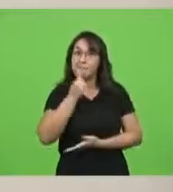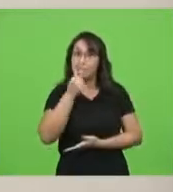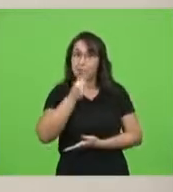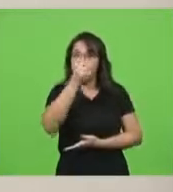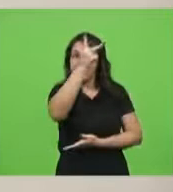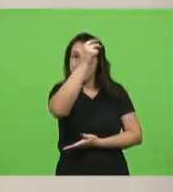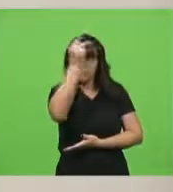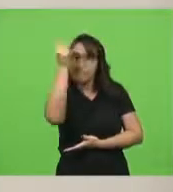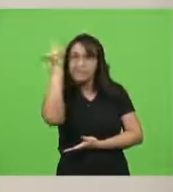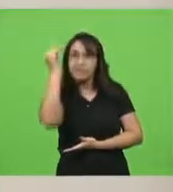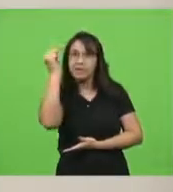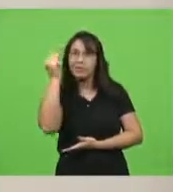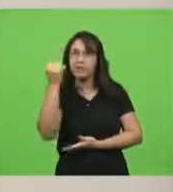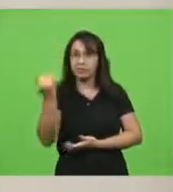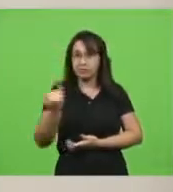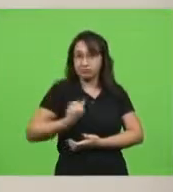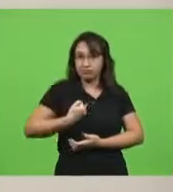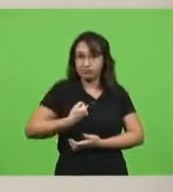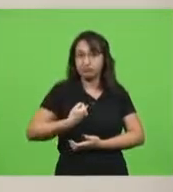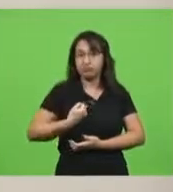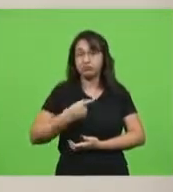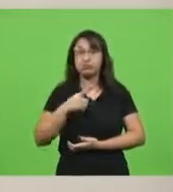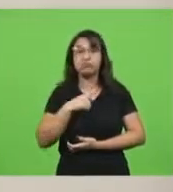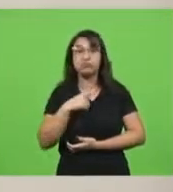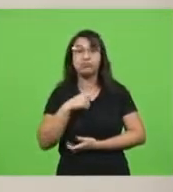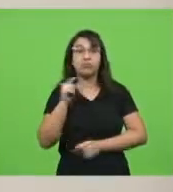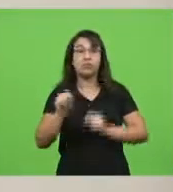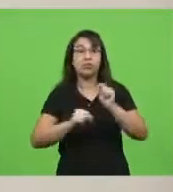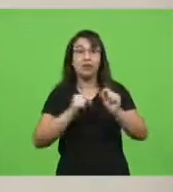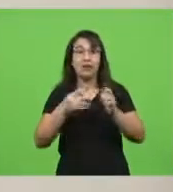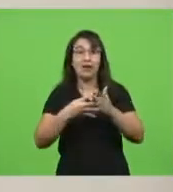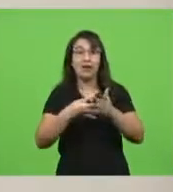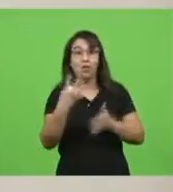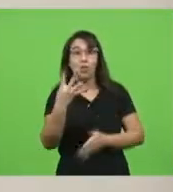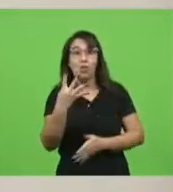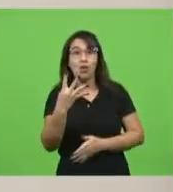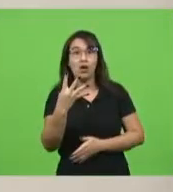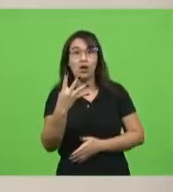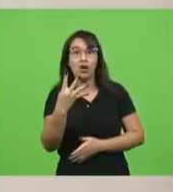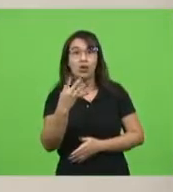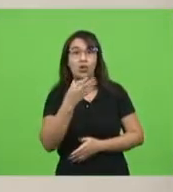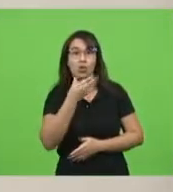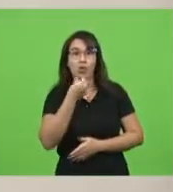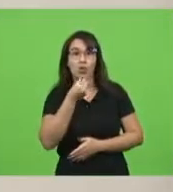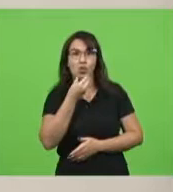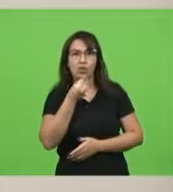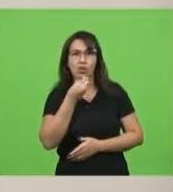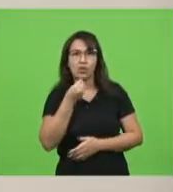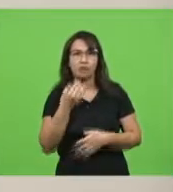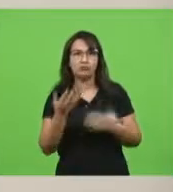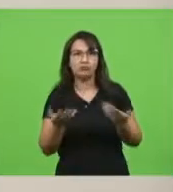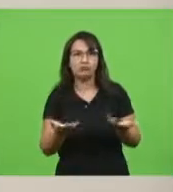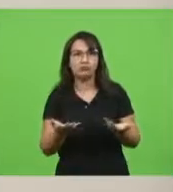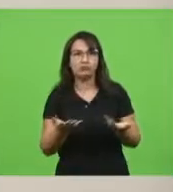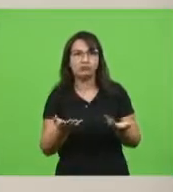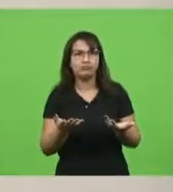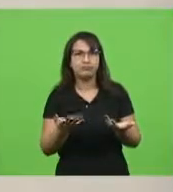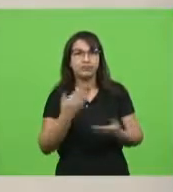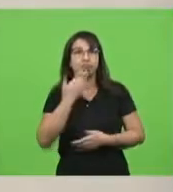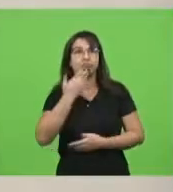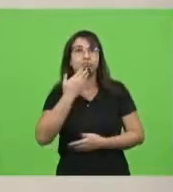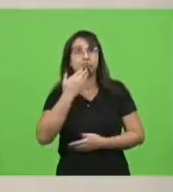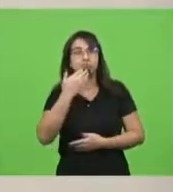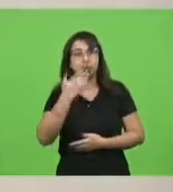levou ao conhecimento, dizendo que são 4 homens que temos lá, e foi solicitado